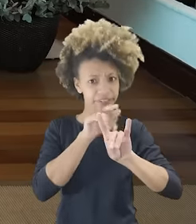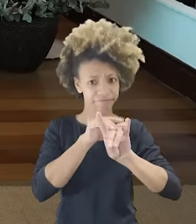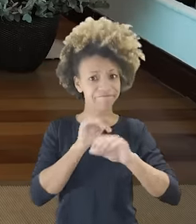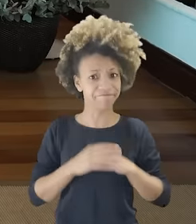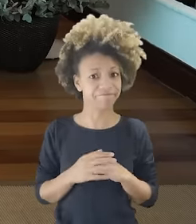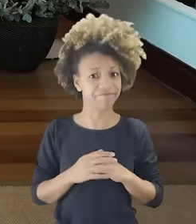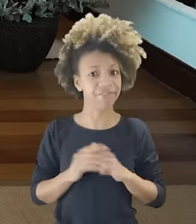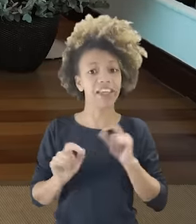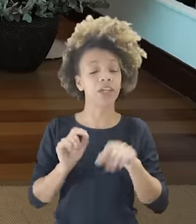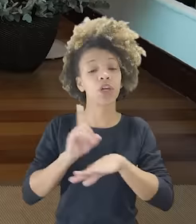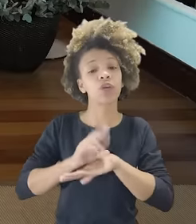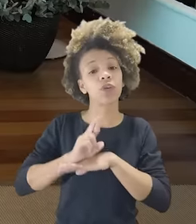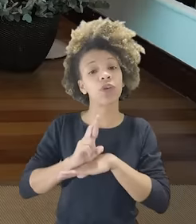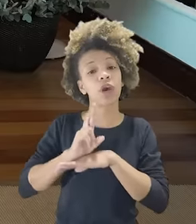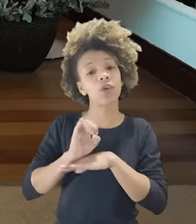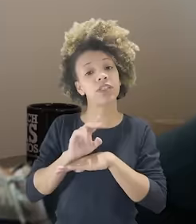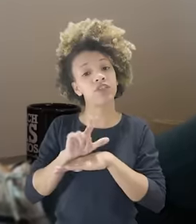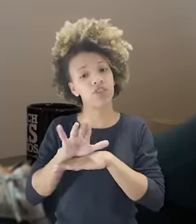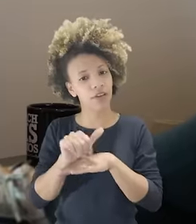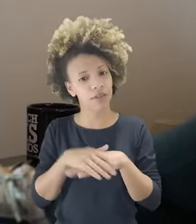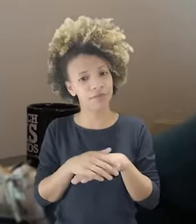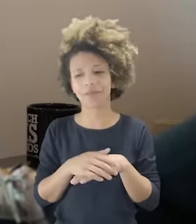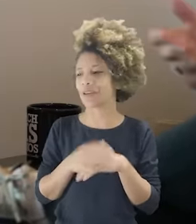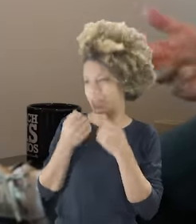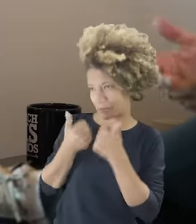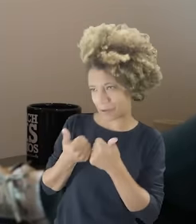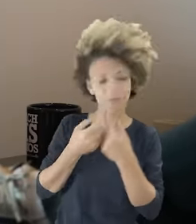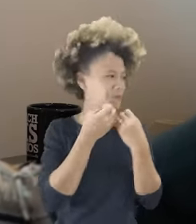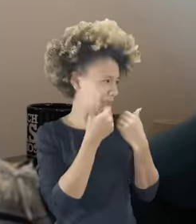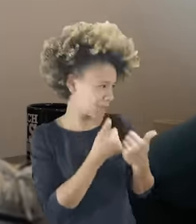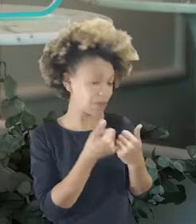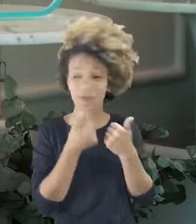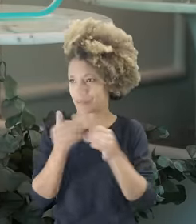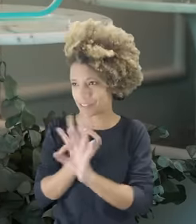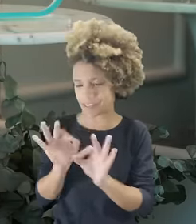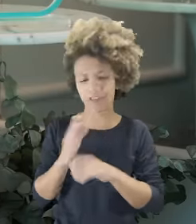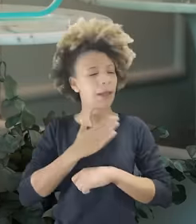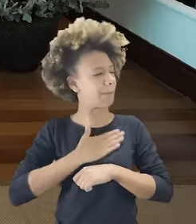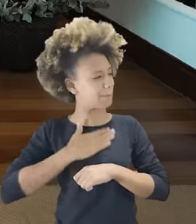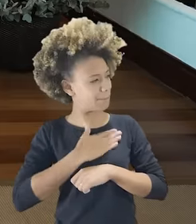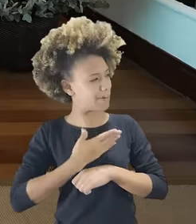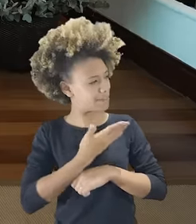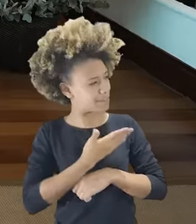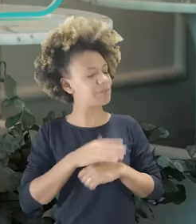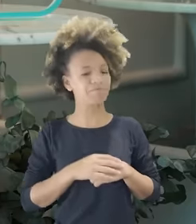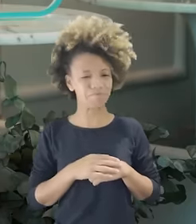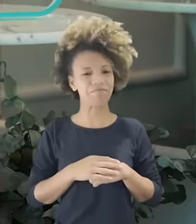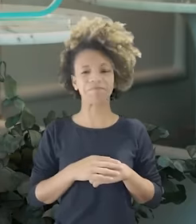que é doutora Rosângela tudo tudo certo cara que prazer